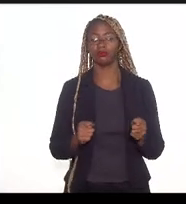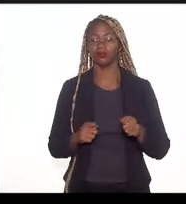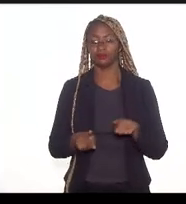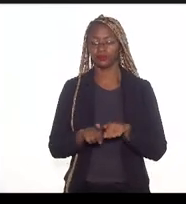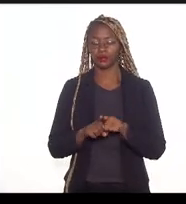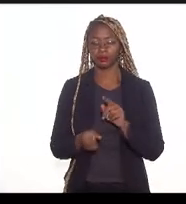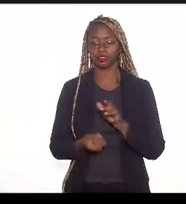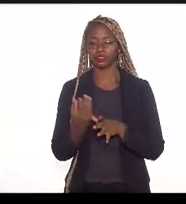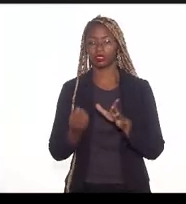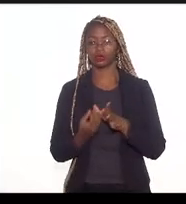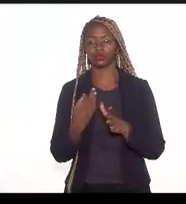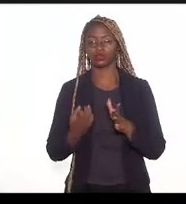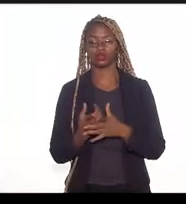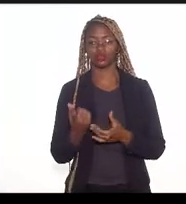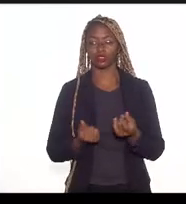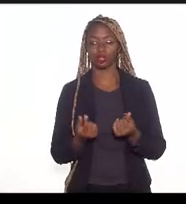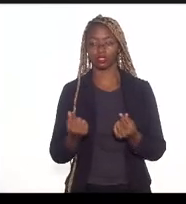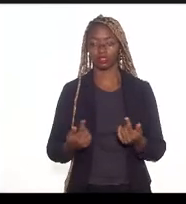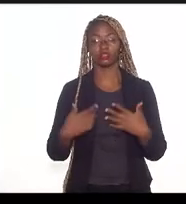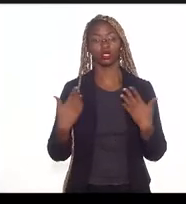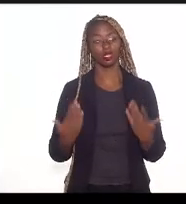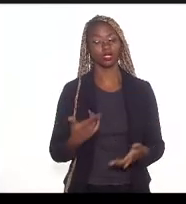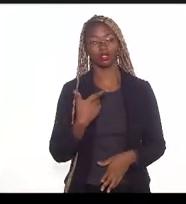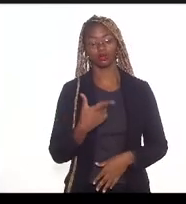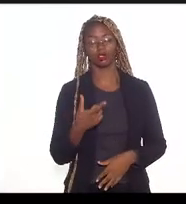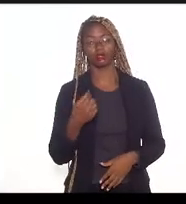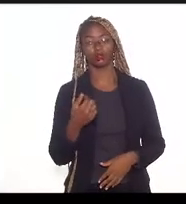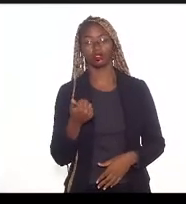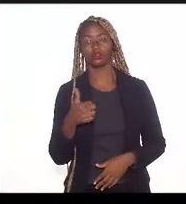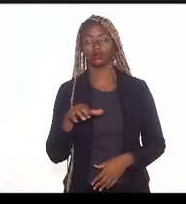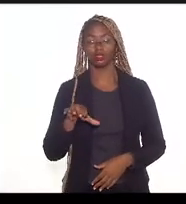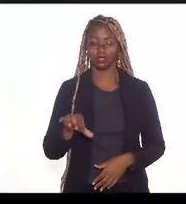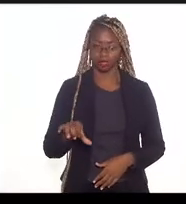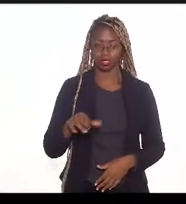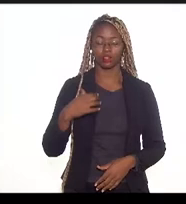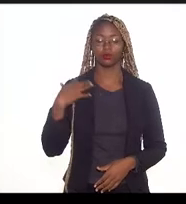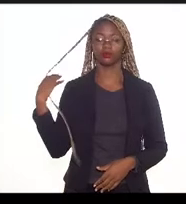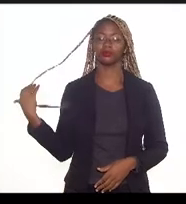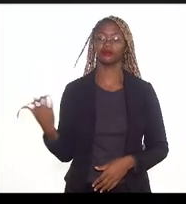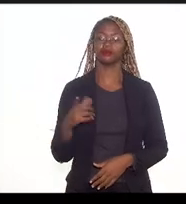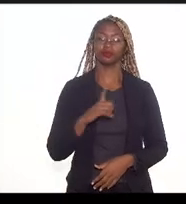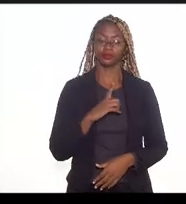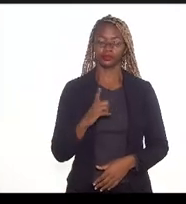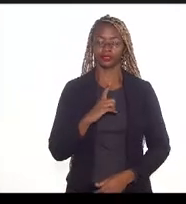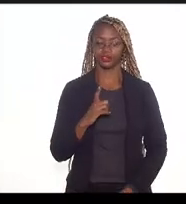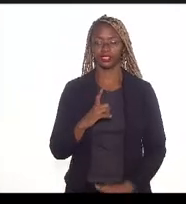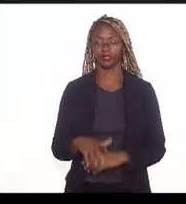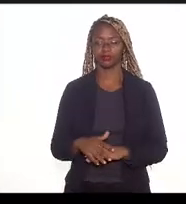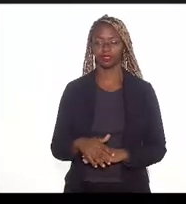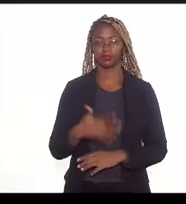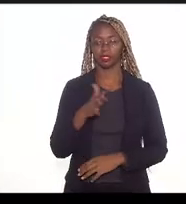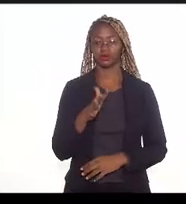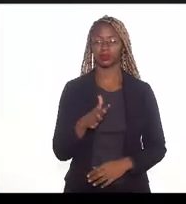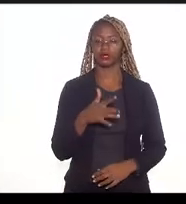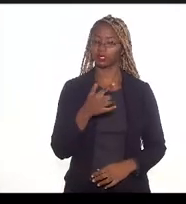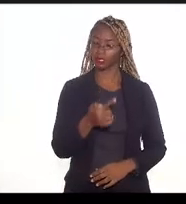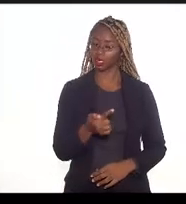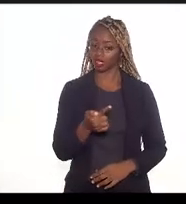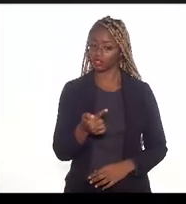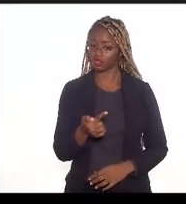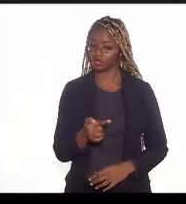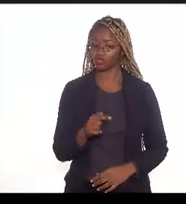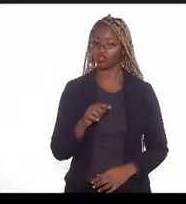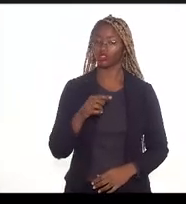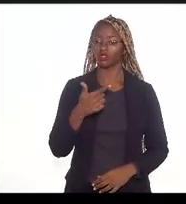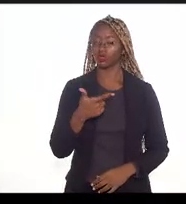de receita. O resultado econômico, em 2019, ele veio com superávit, né, de aproximadamente 7.200.000. Em 2020, a gente